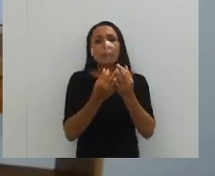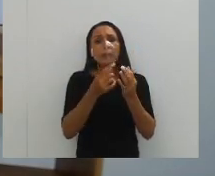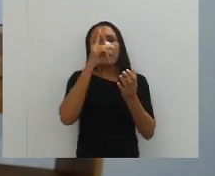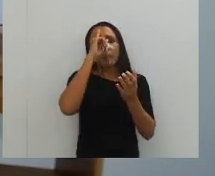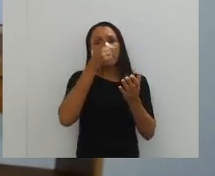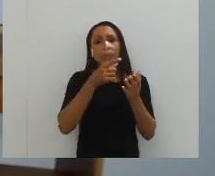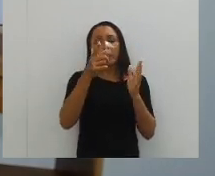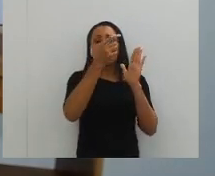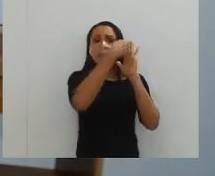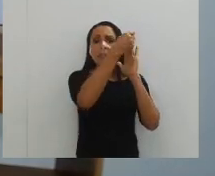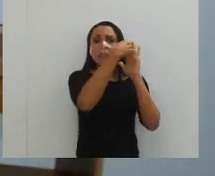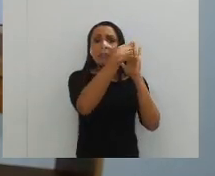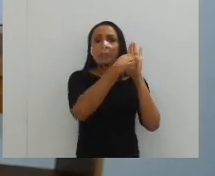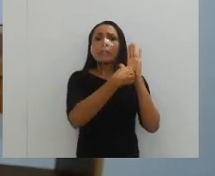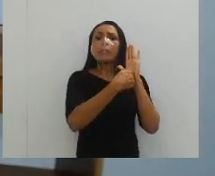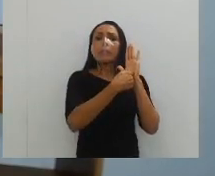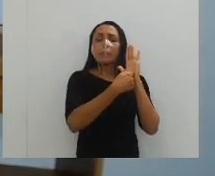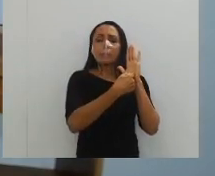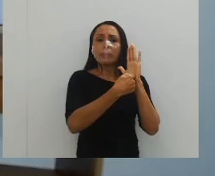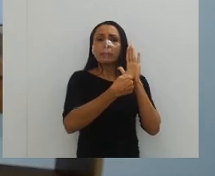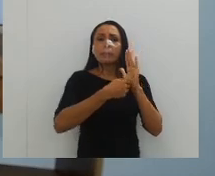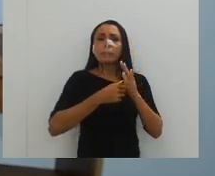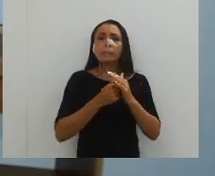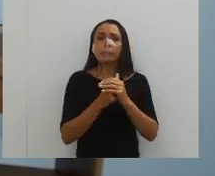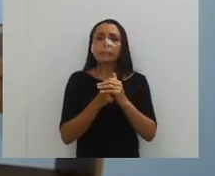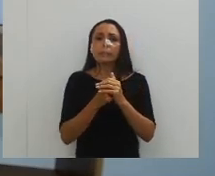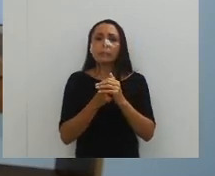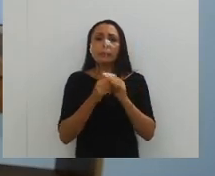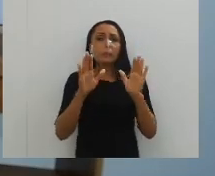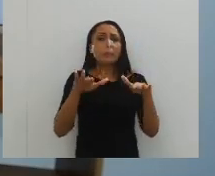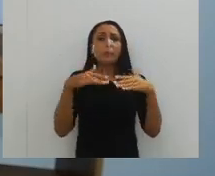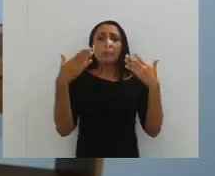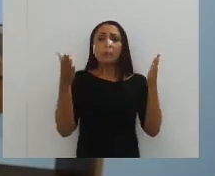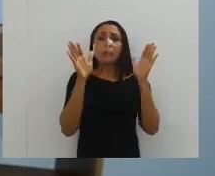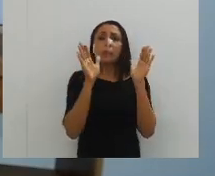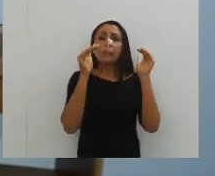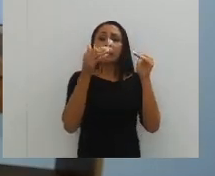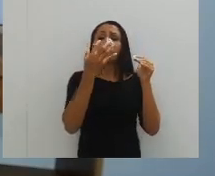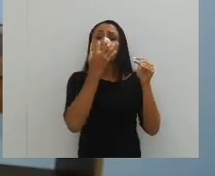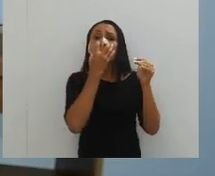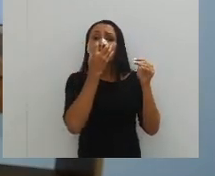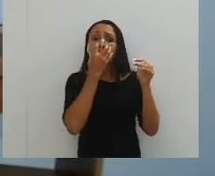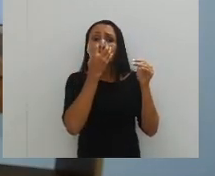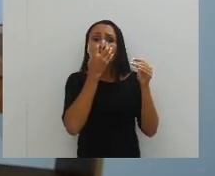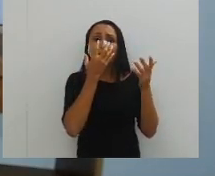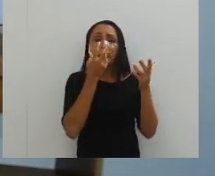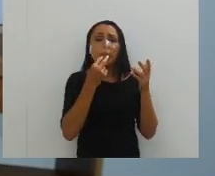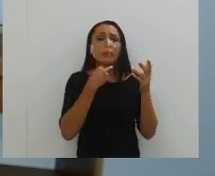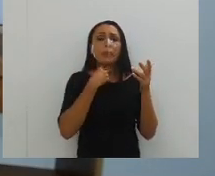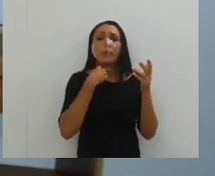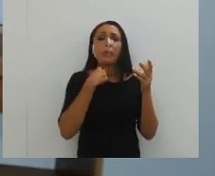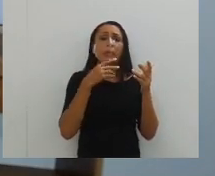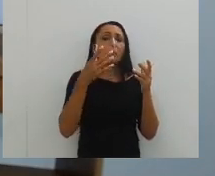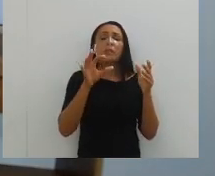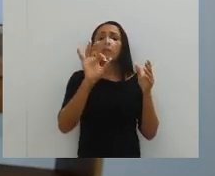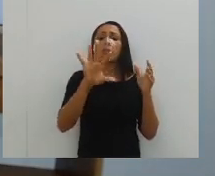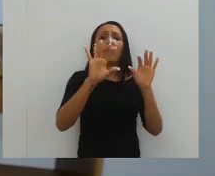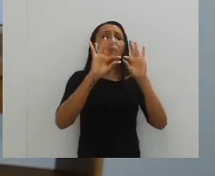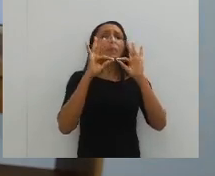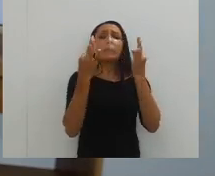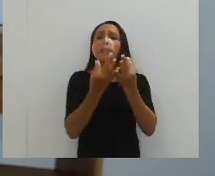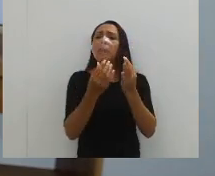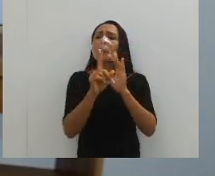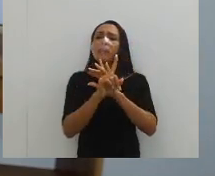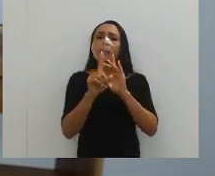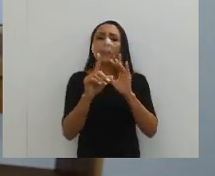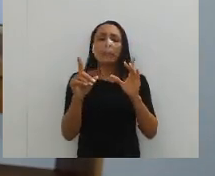vocês escreverem aí, e eu mando tu escrever aí, qual é a espécie do cachorro? Não pode botar só familiares, você vai ter que